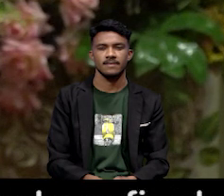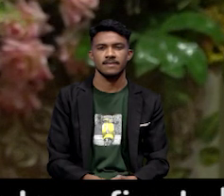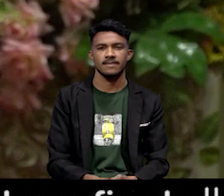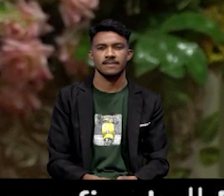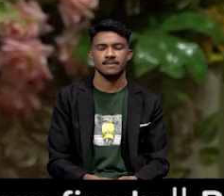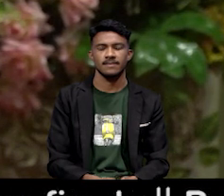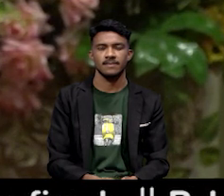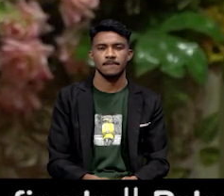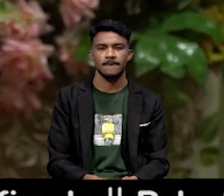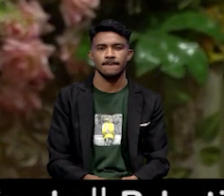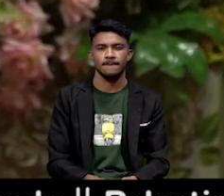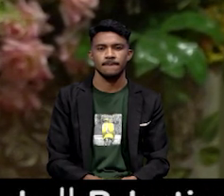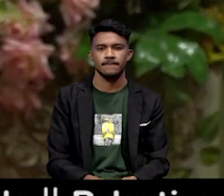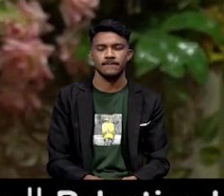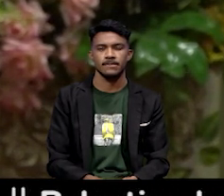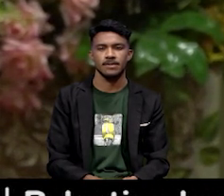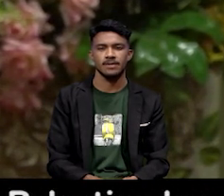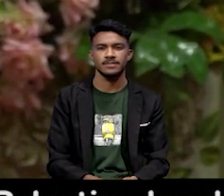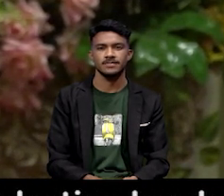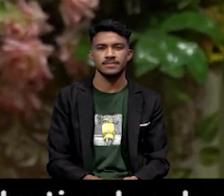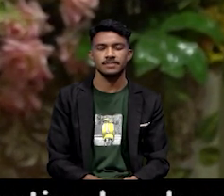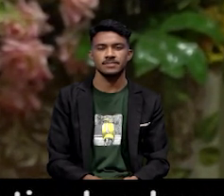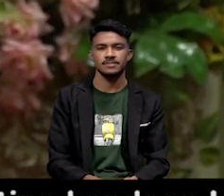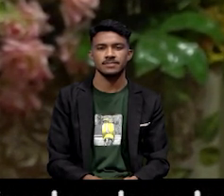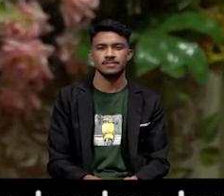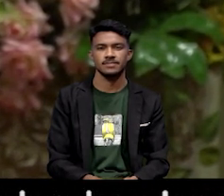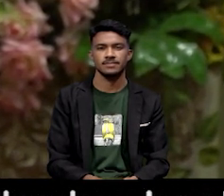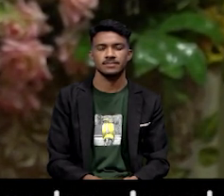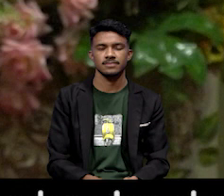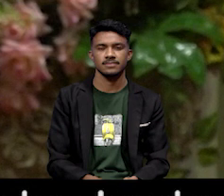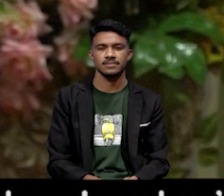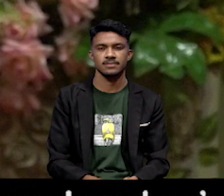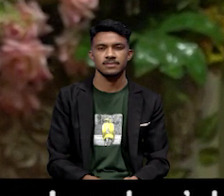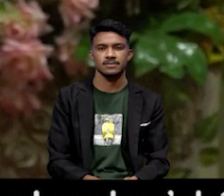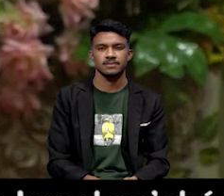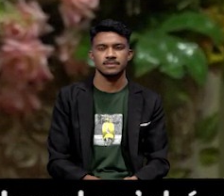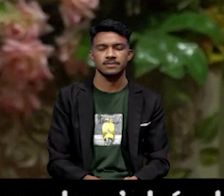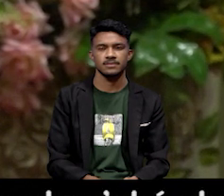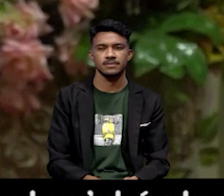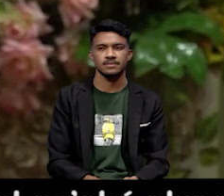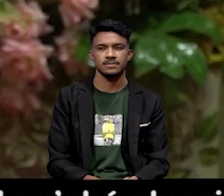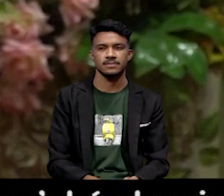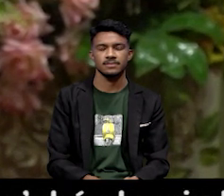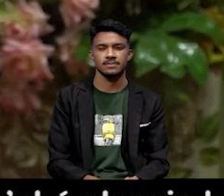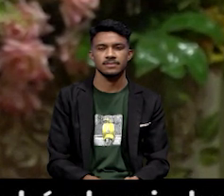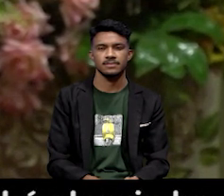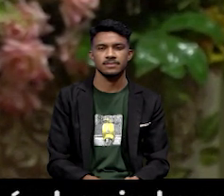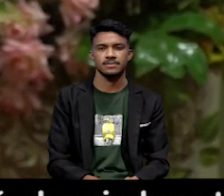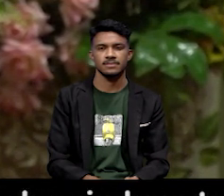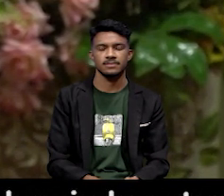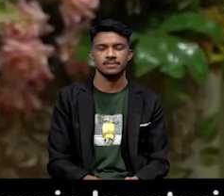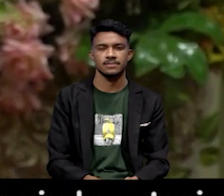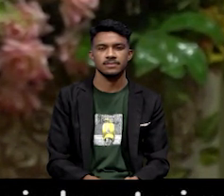Excellencies, we would be grateful for your leadership in finalizing this decree law, which will provide a legal mandate to MSSI to monitor